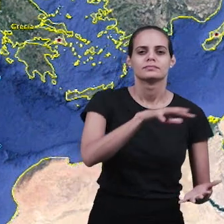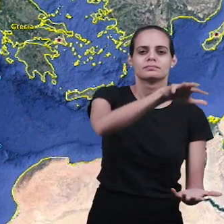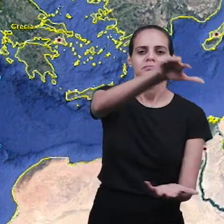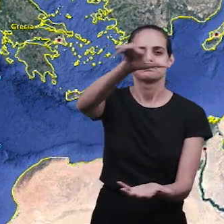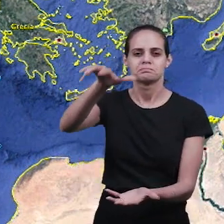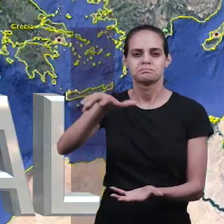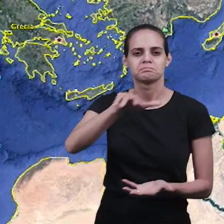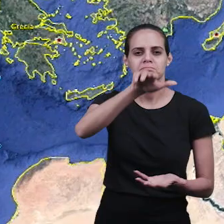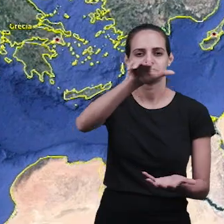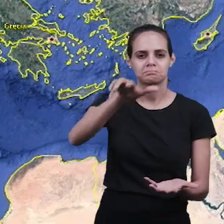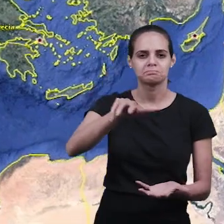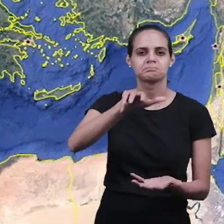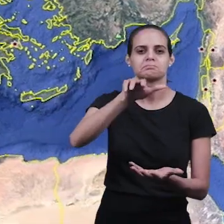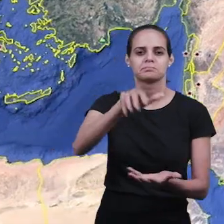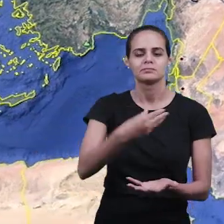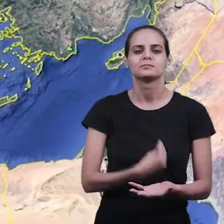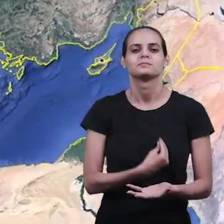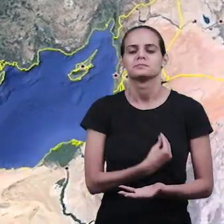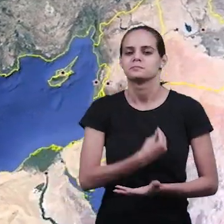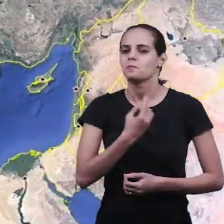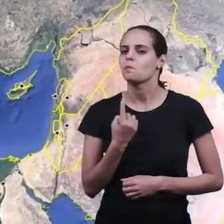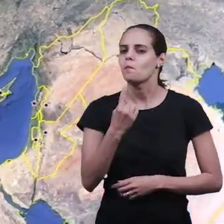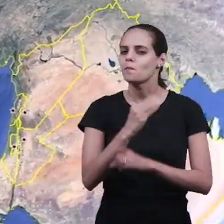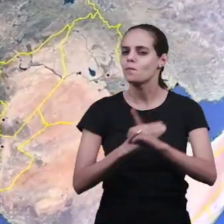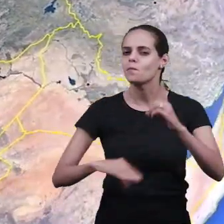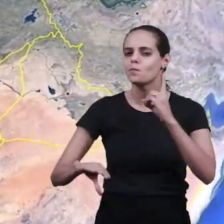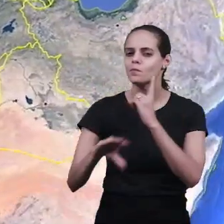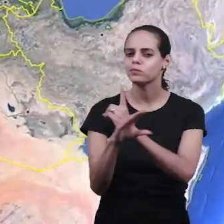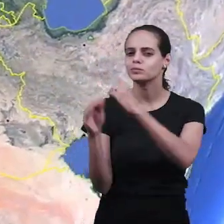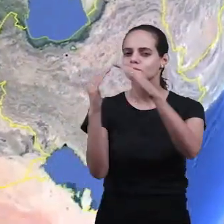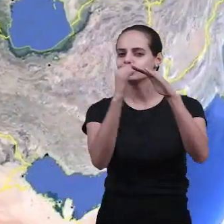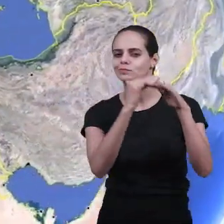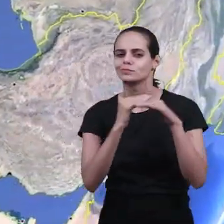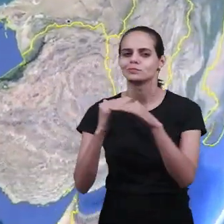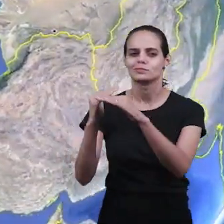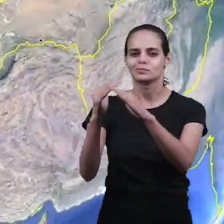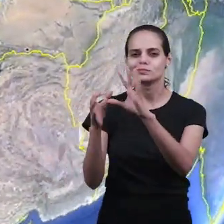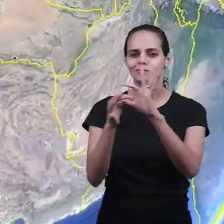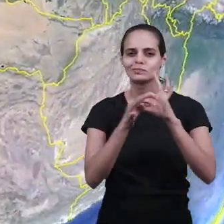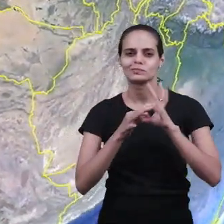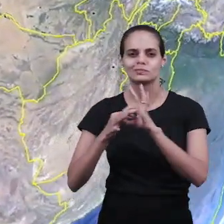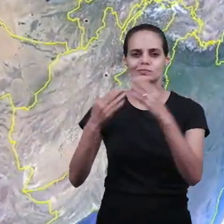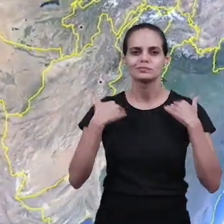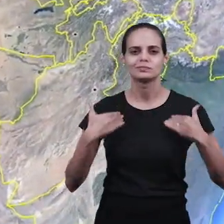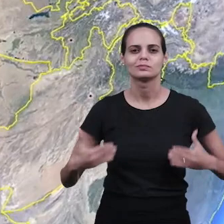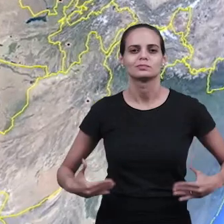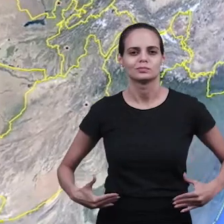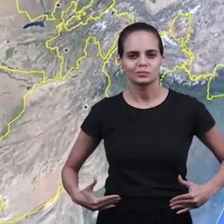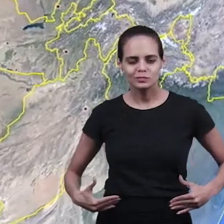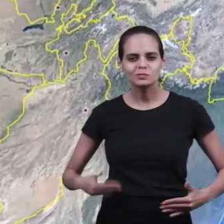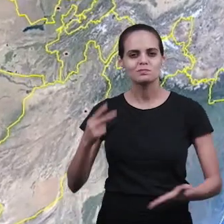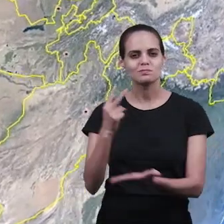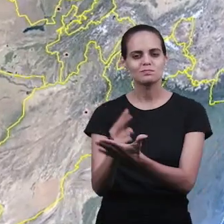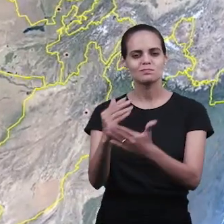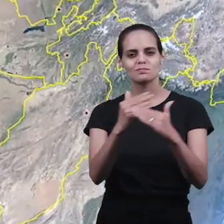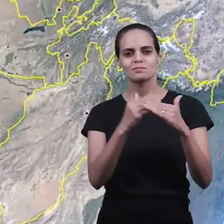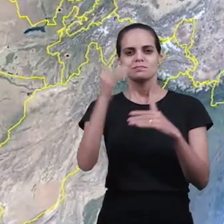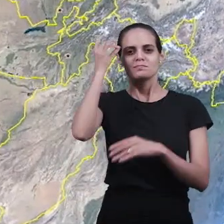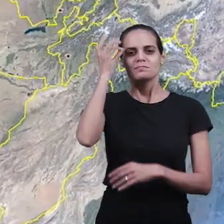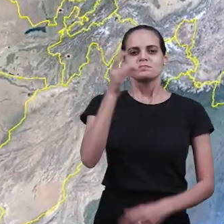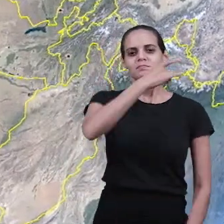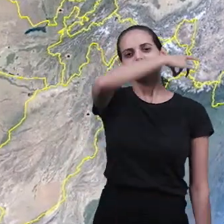Todas as partes do mundo participam de um mesmo culto, em conjunto, no mesmo corpo e no mesmo